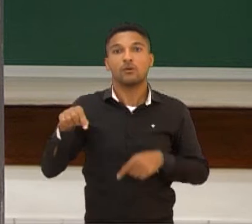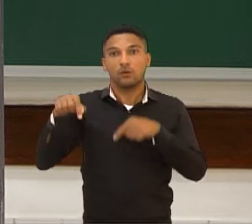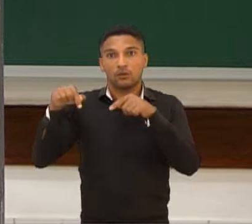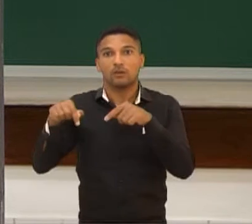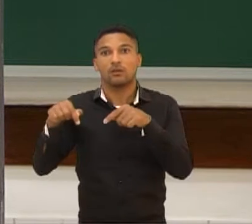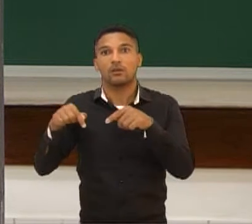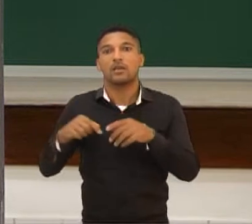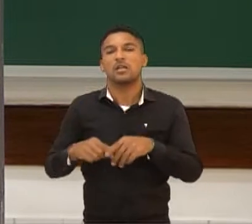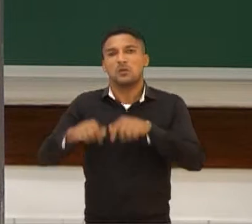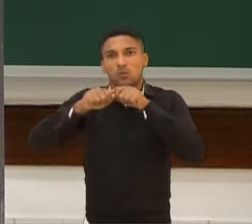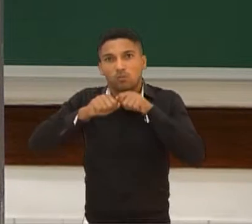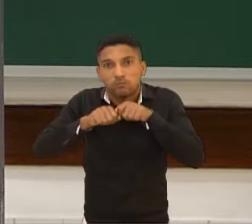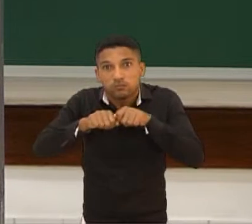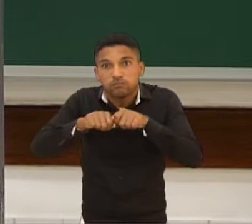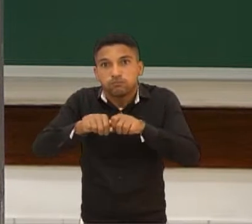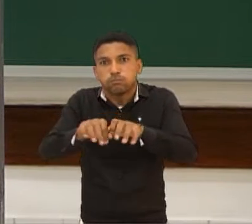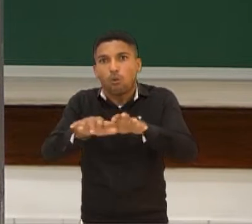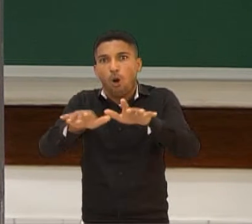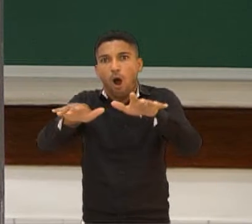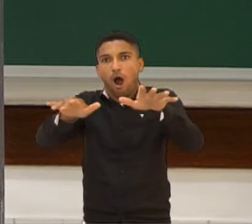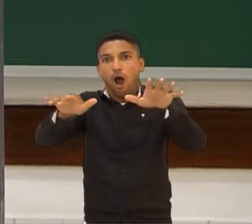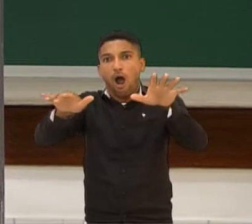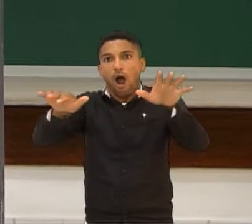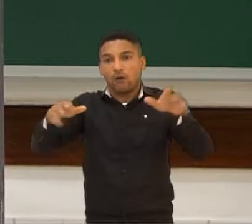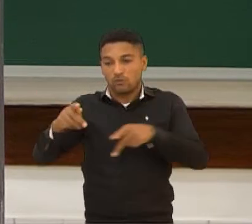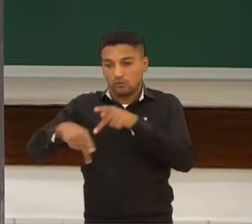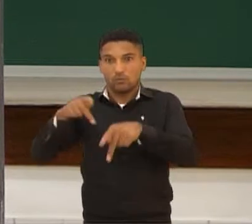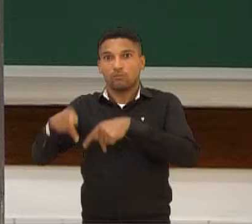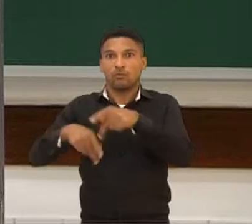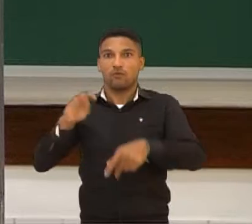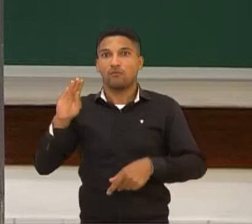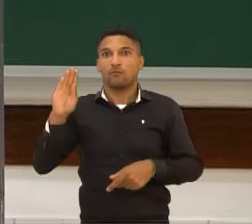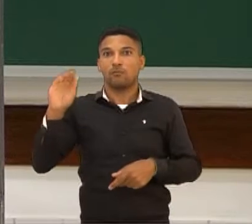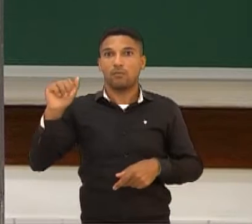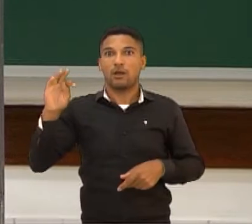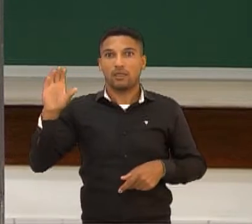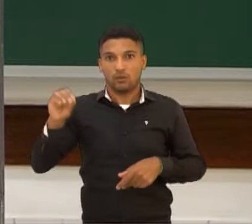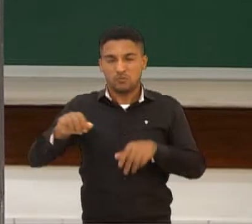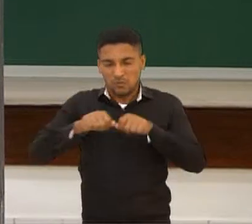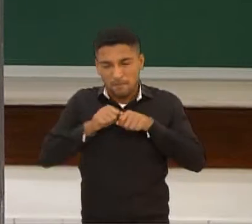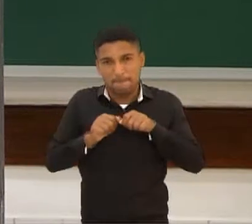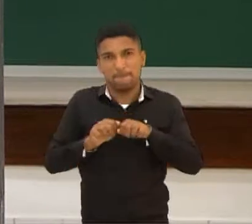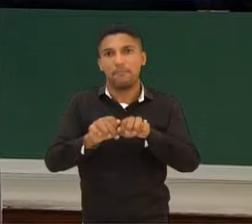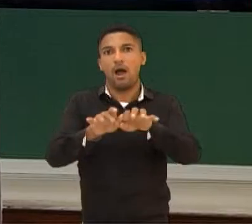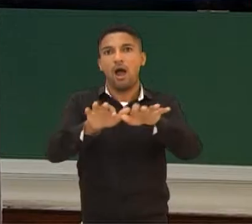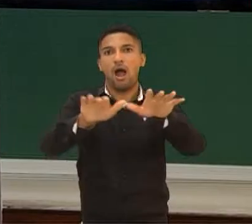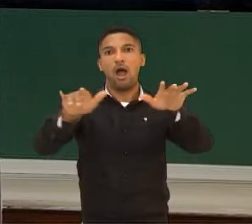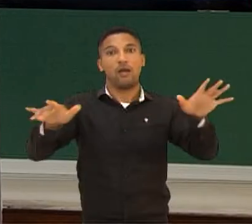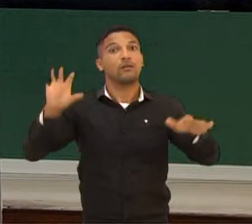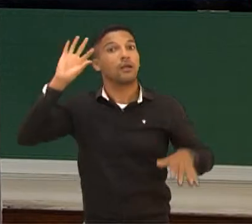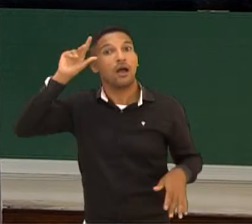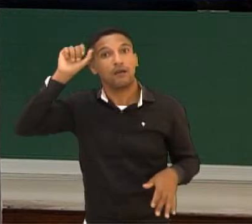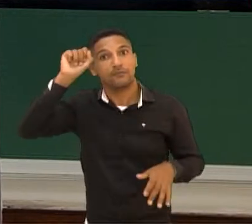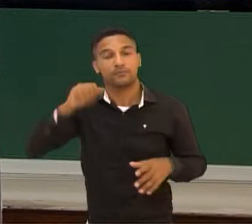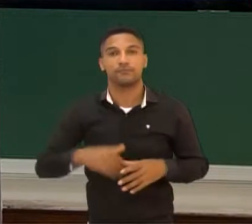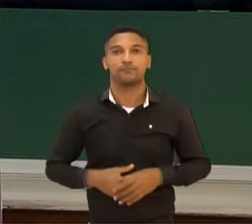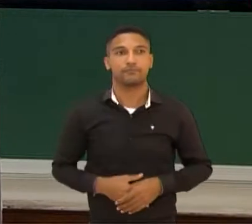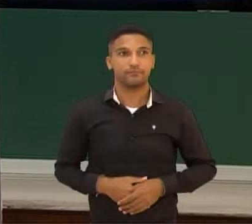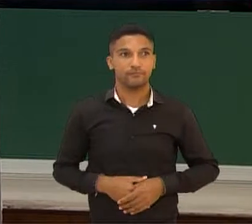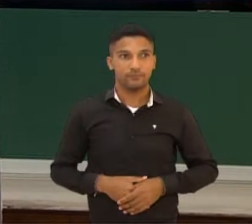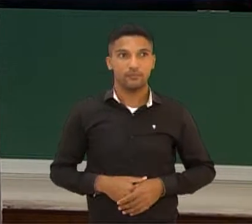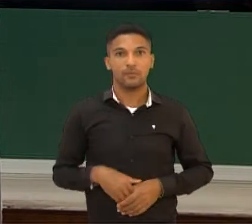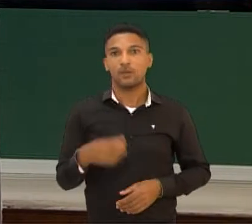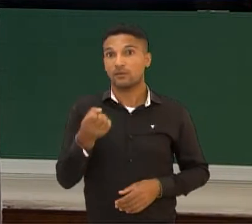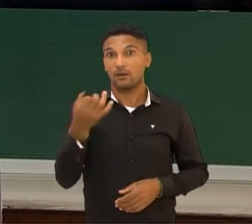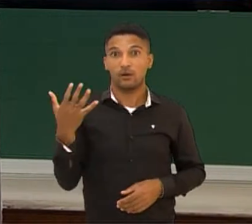maior expansão de povo, né, que já existiu naquela região. Tem alguns dados que colocam que eles chegaram a